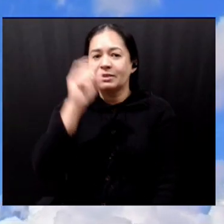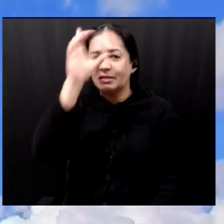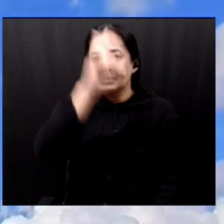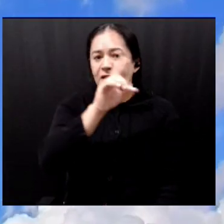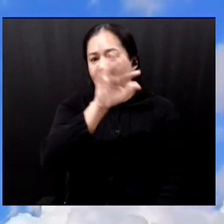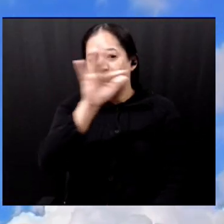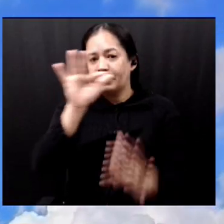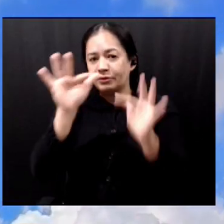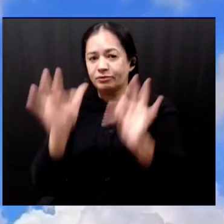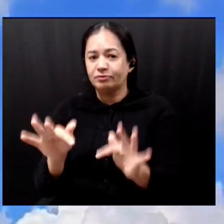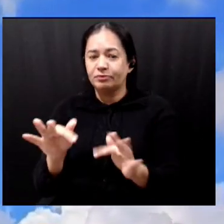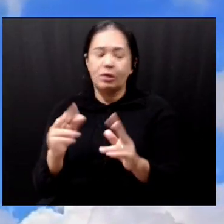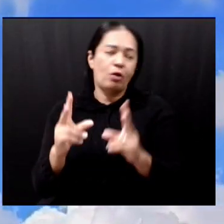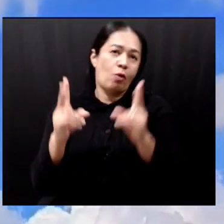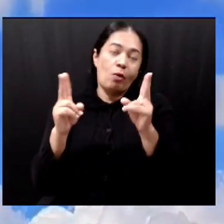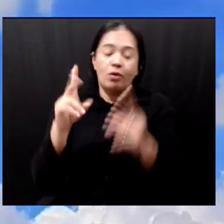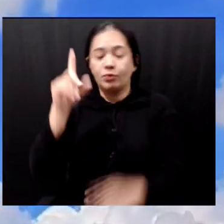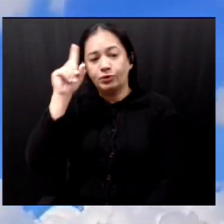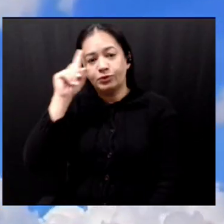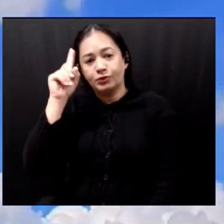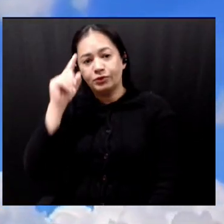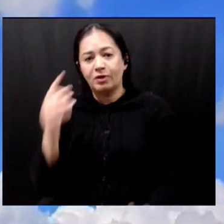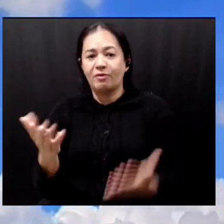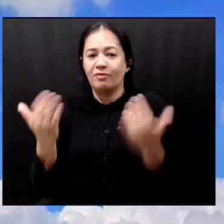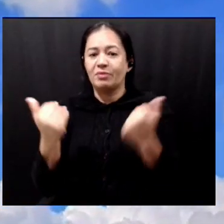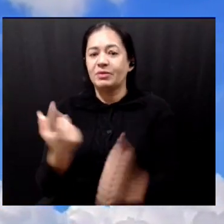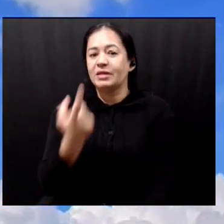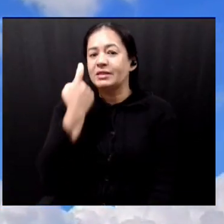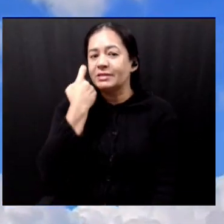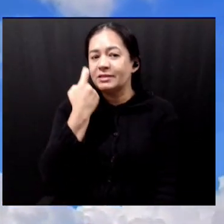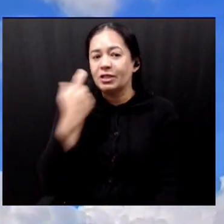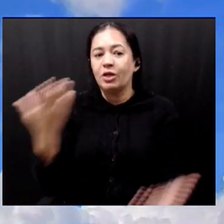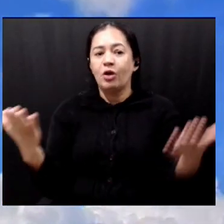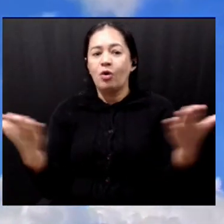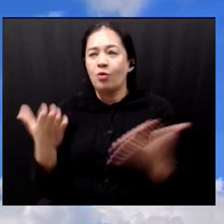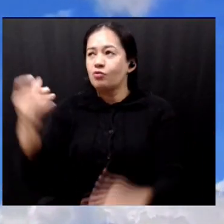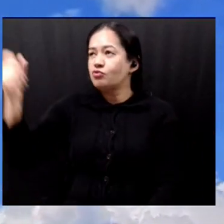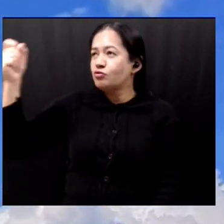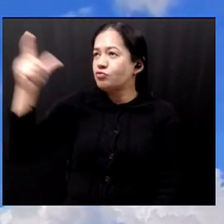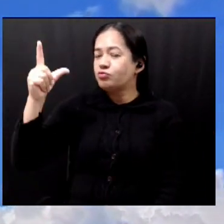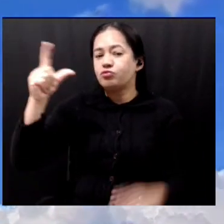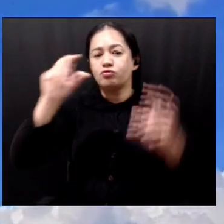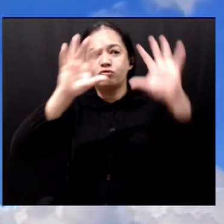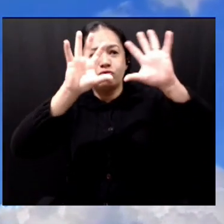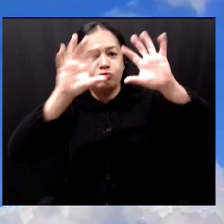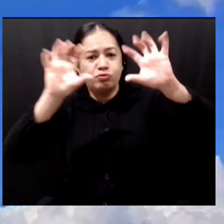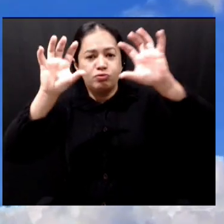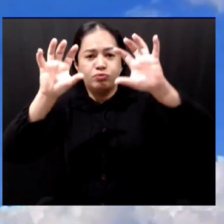os dias, né? Vamos lá, sexta-feira hoje, sol com muitas nuvens, mínima 12,